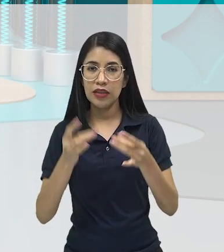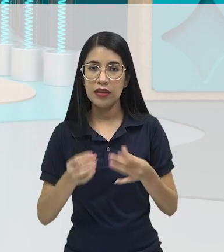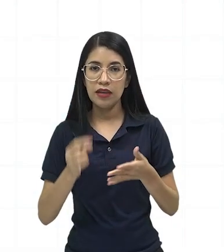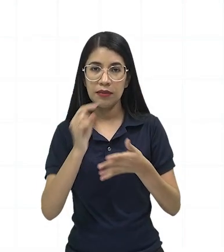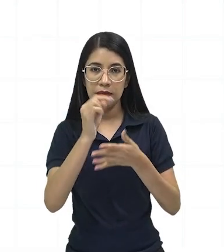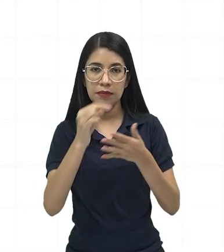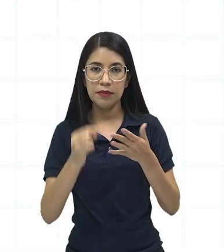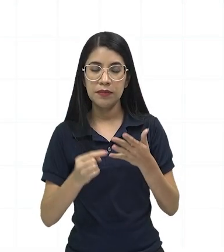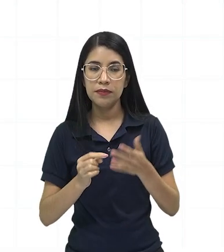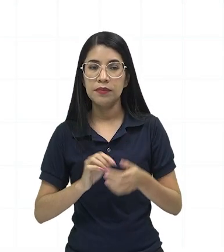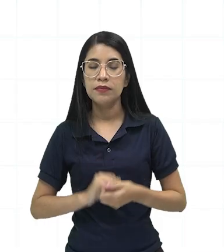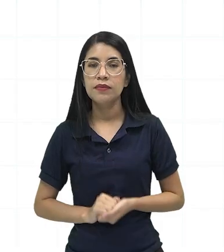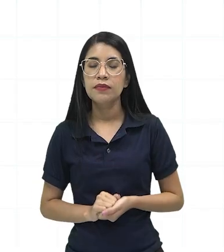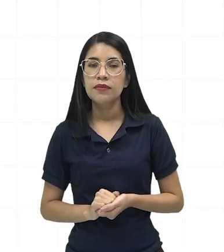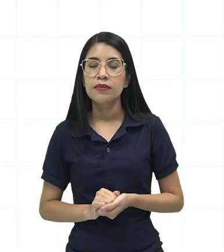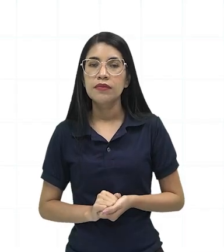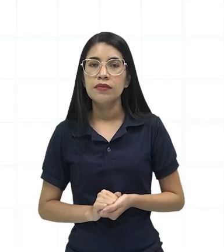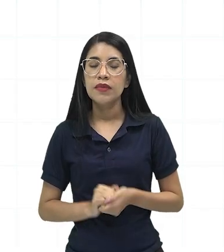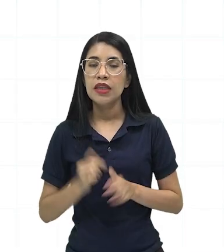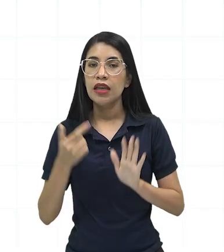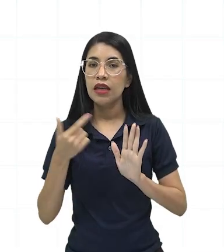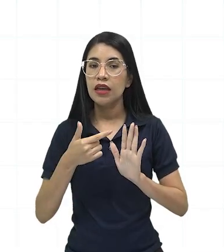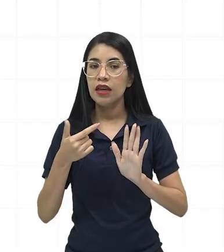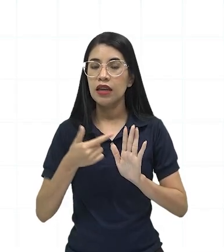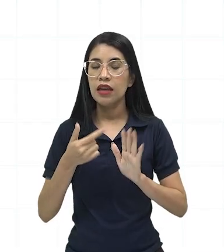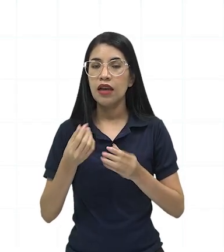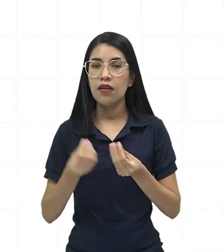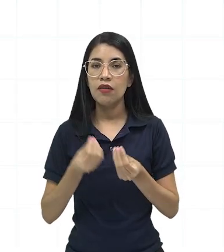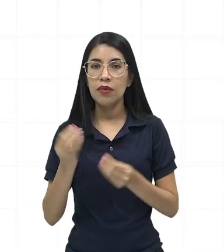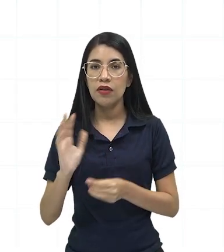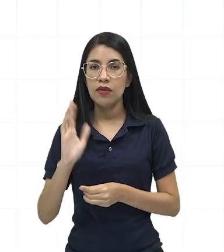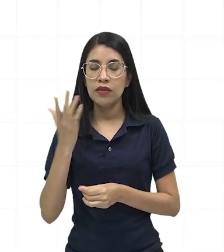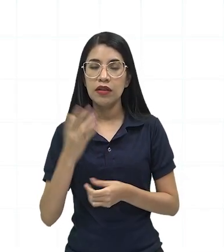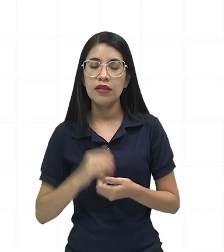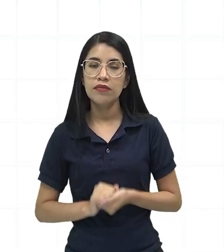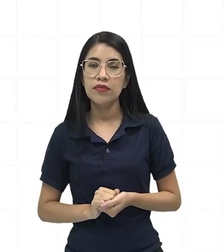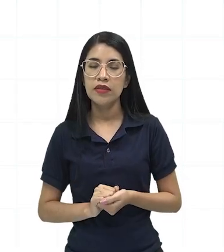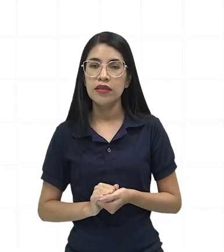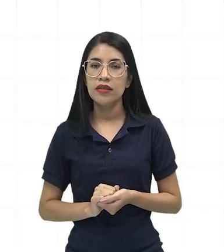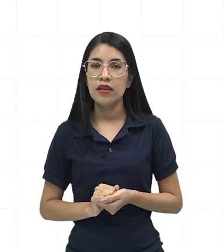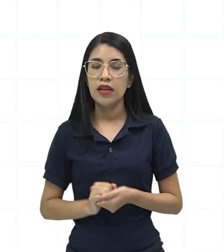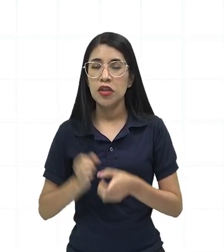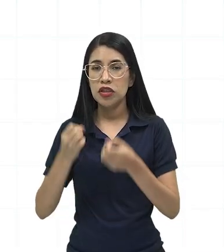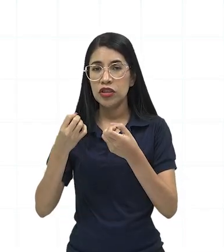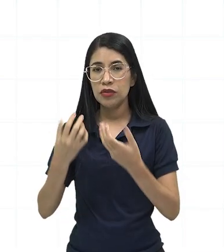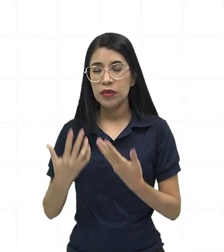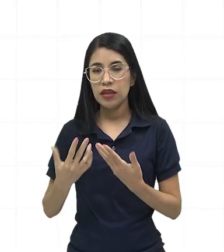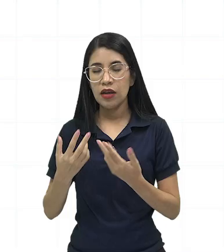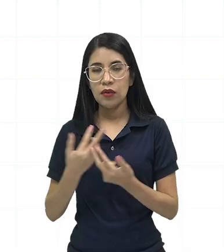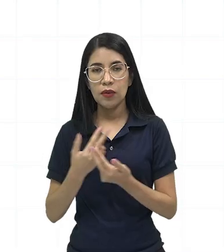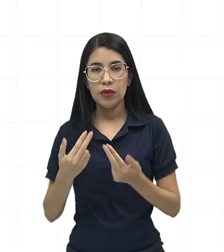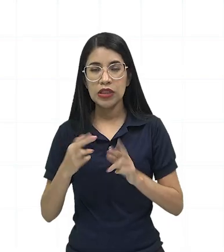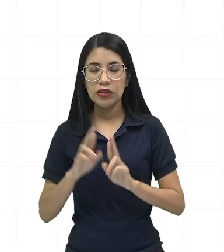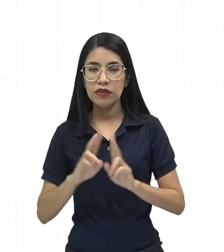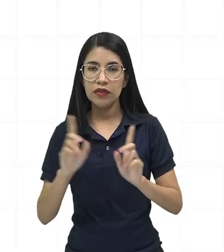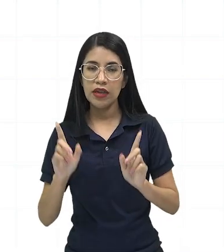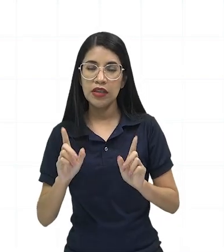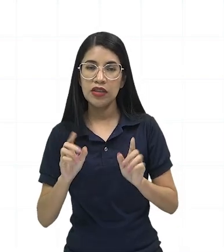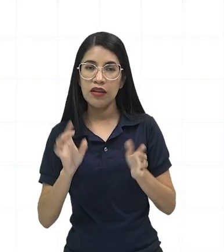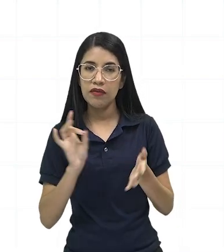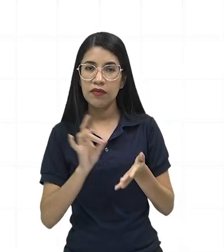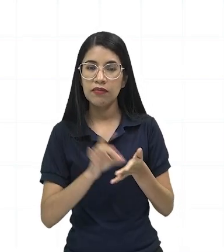delas. A ironia, ela ocorre quando se afirma o contrário daquilo que realmente se quer